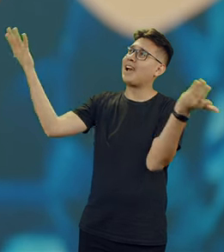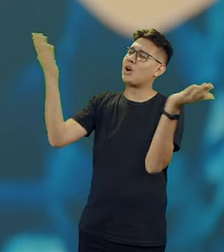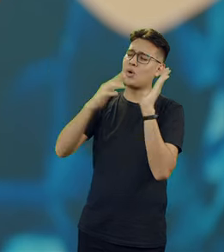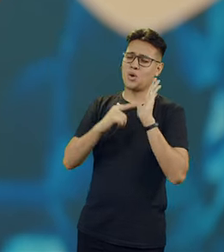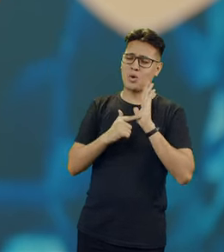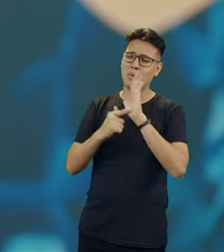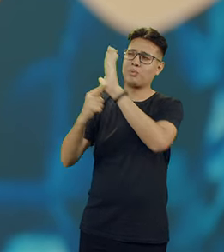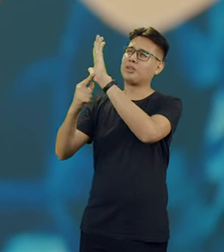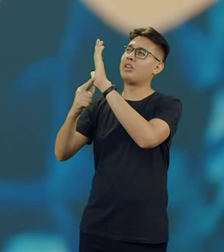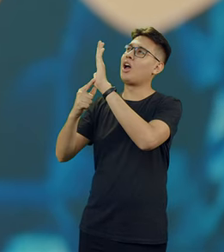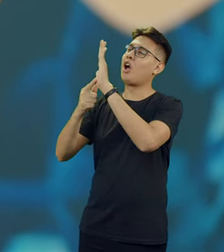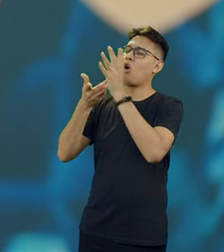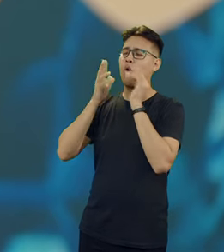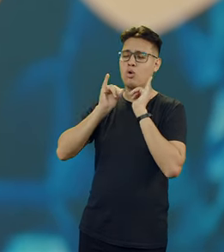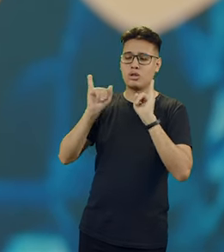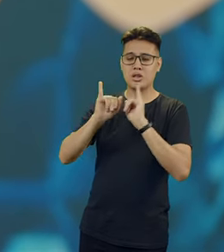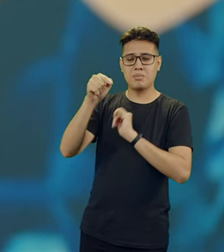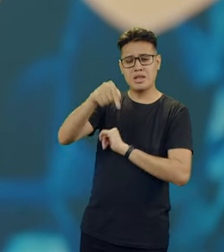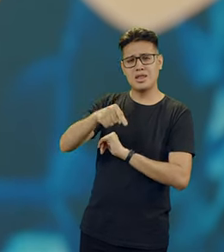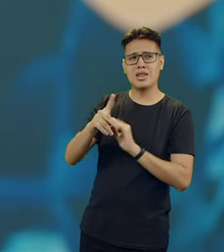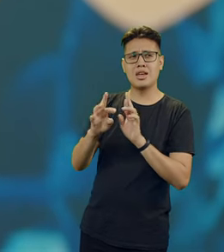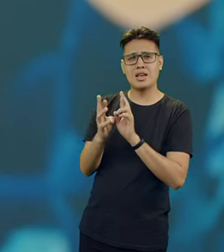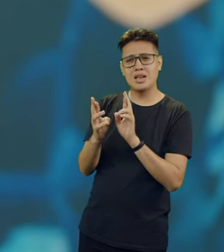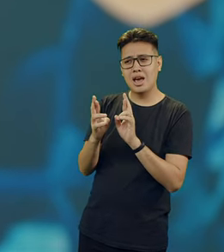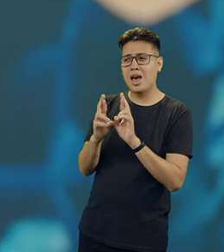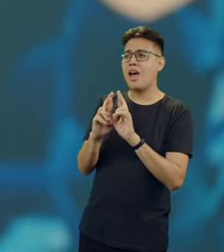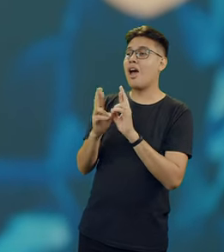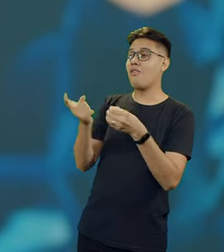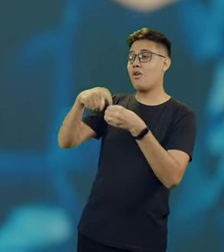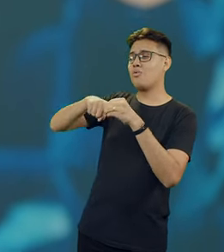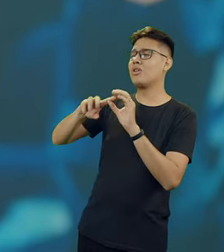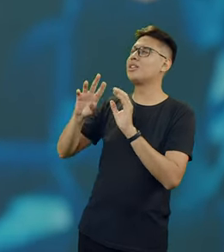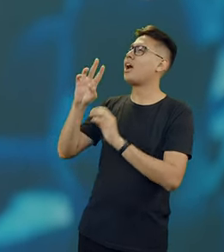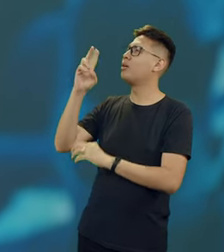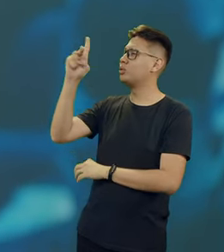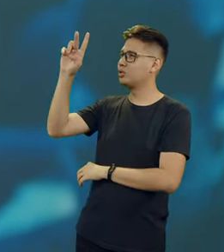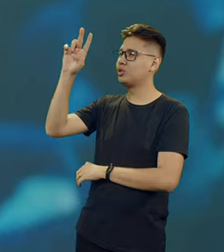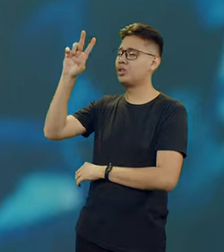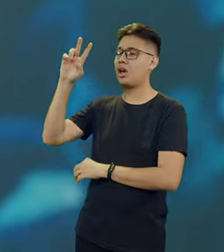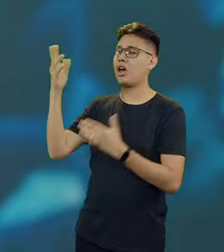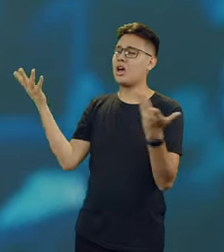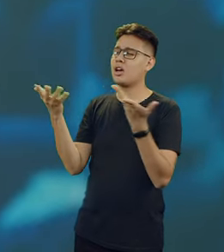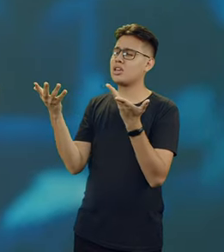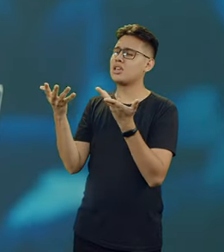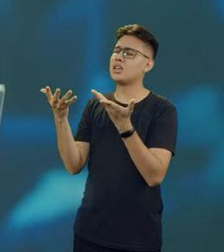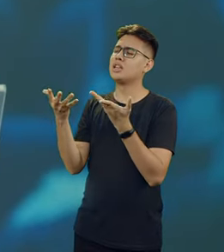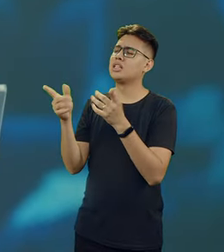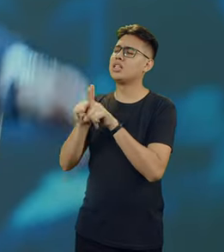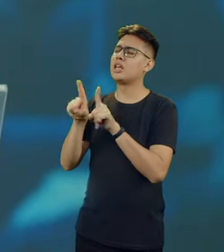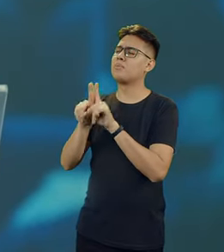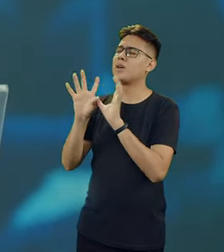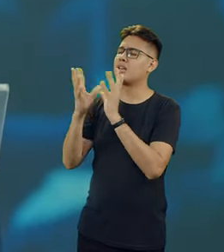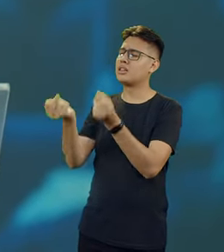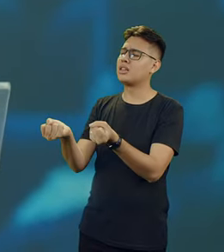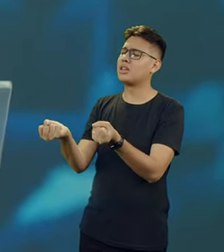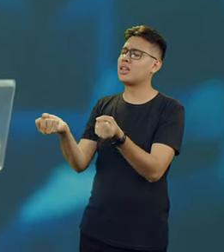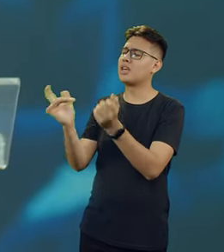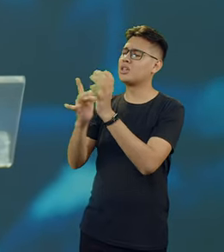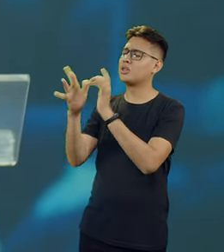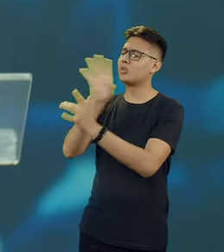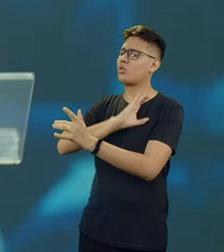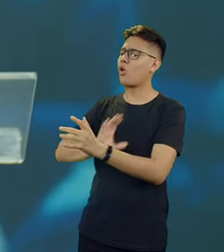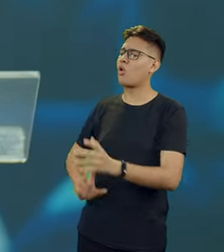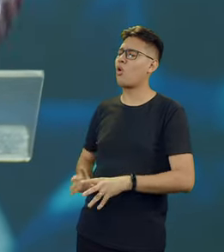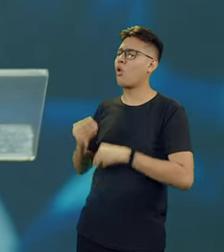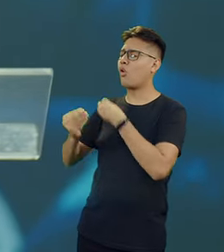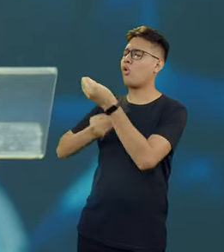meus irmãos que neste momento estão reconciliando, outros estão te aceitando, Senhor, recebendo o Senhor como Salvador de suas